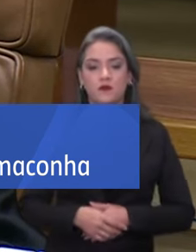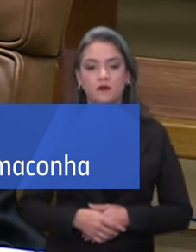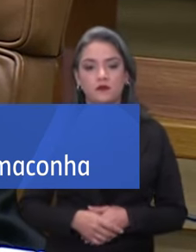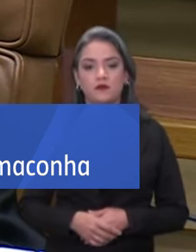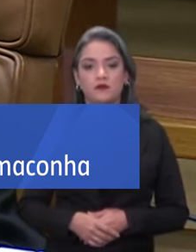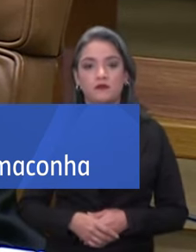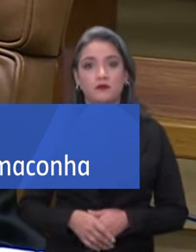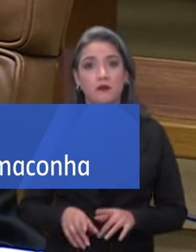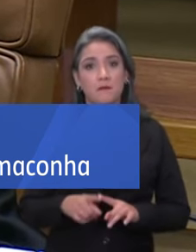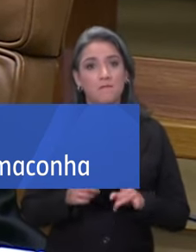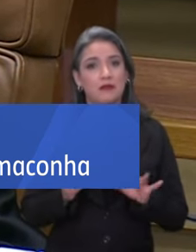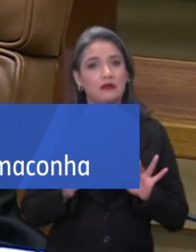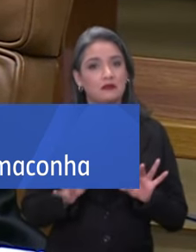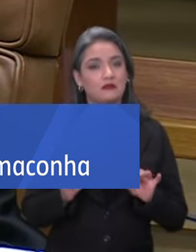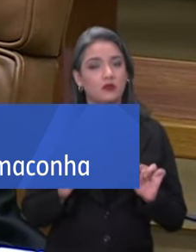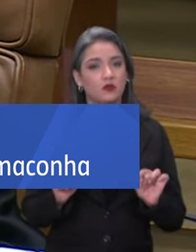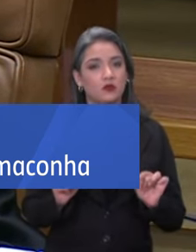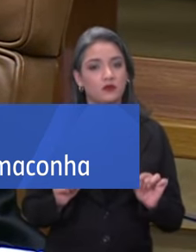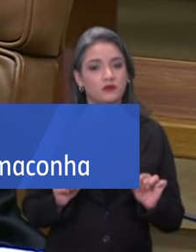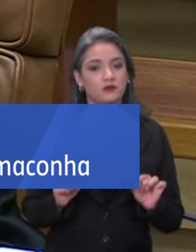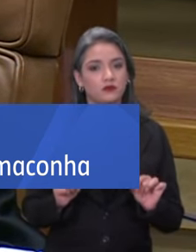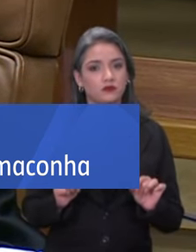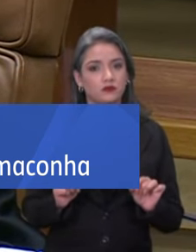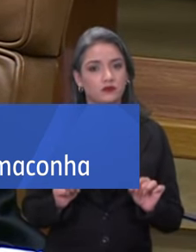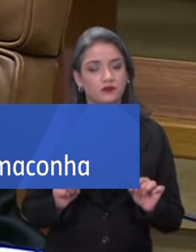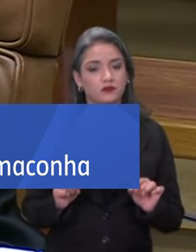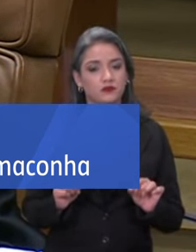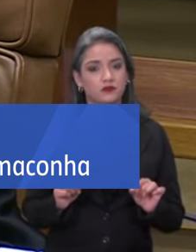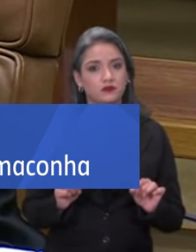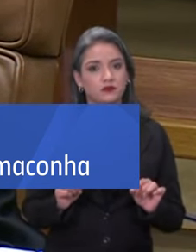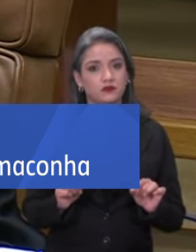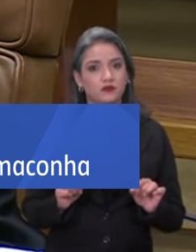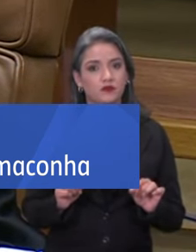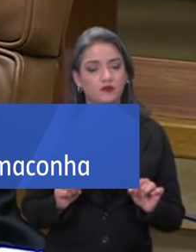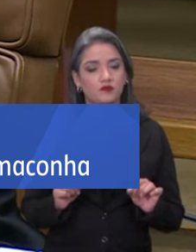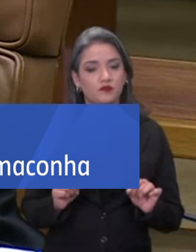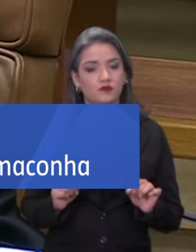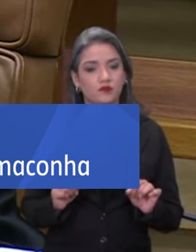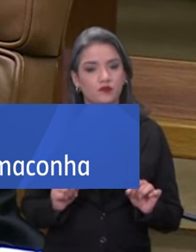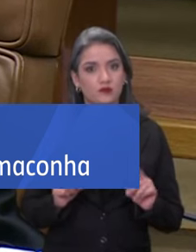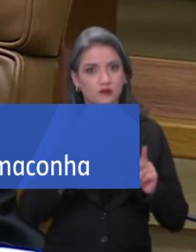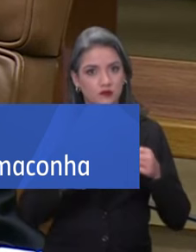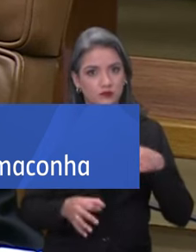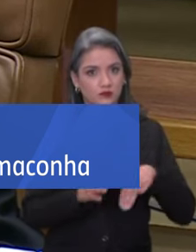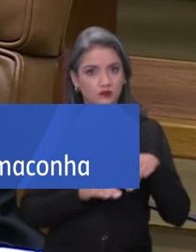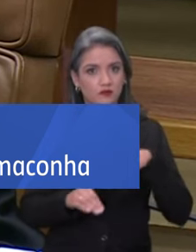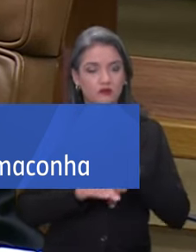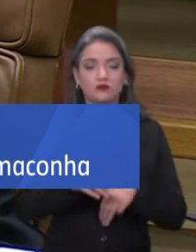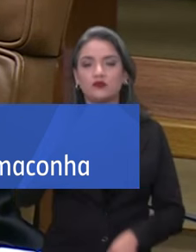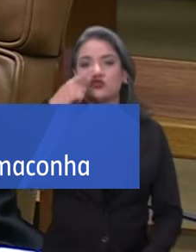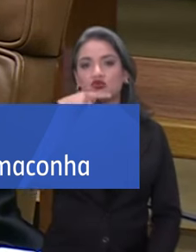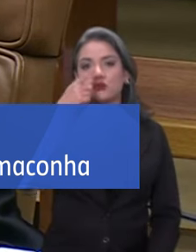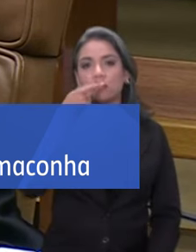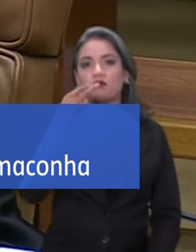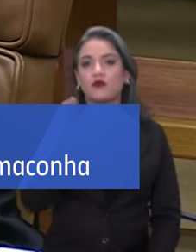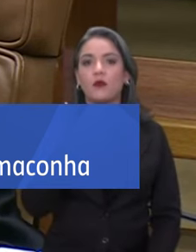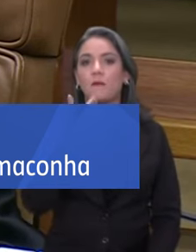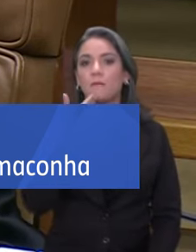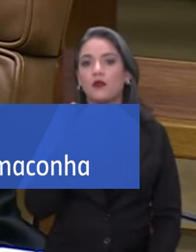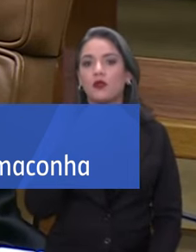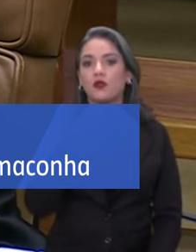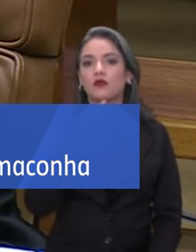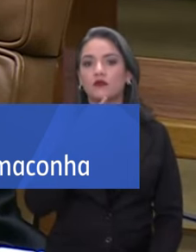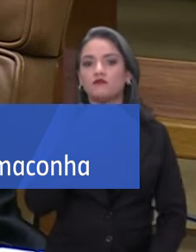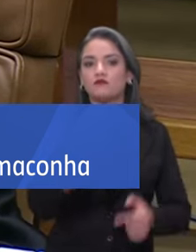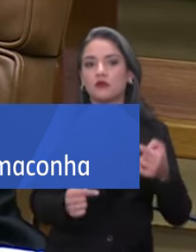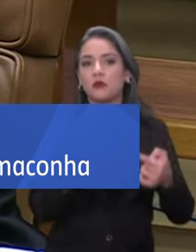O ideal, digo num voto complementar por escrito, como defendido pelo ministro Gilmar Mendes, seria adotar uma política semelhante à